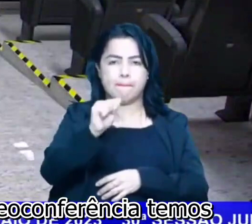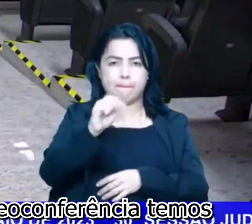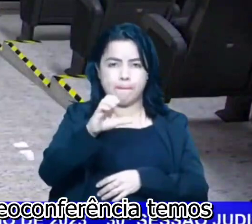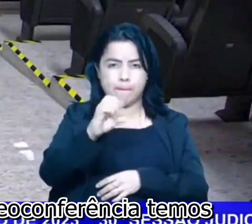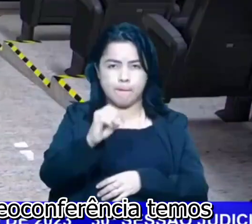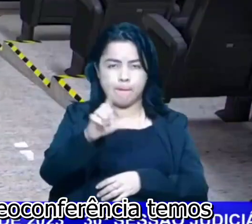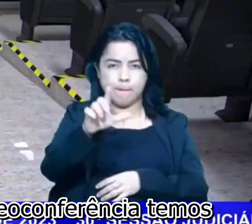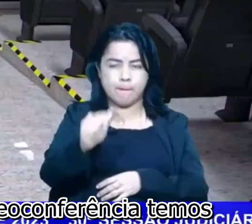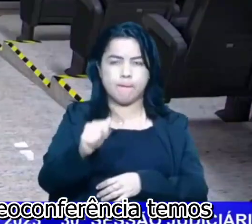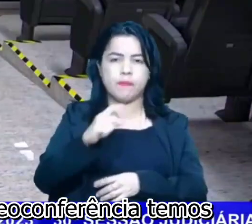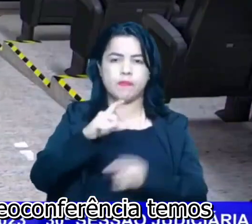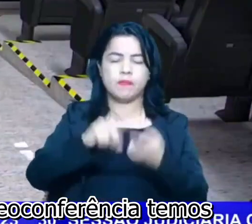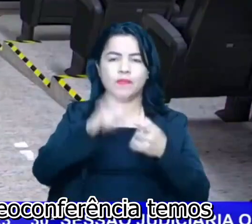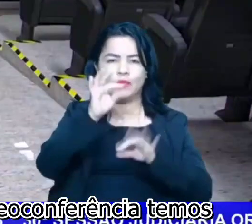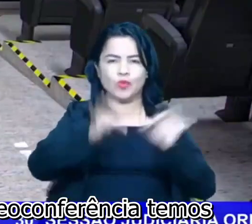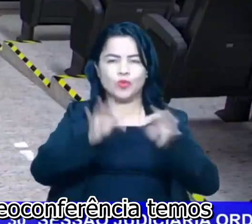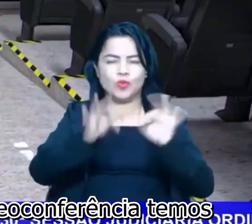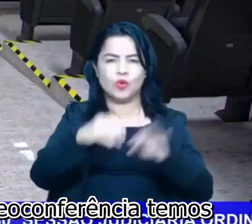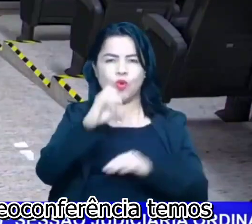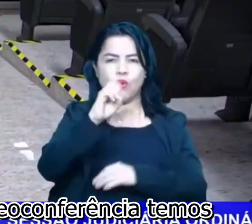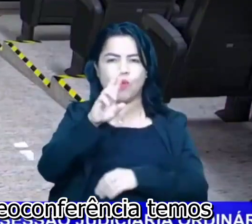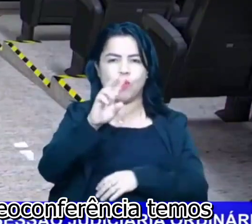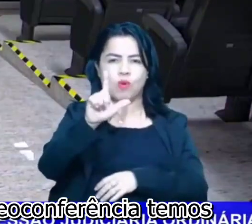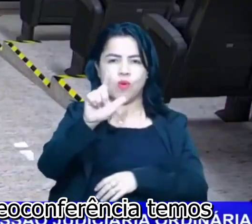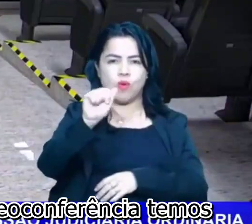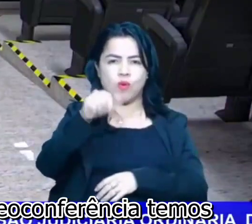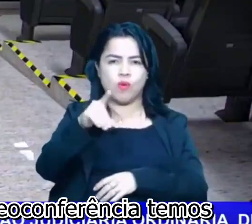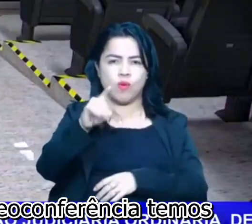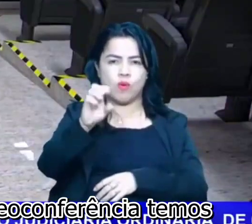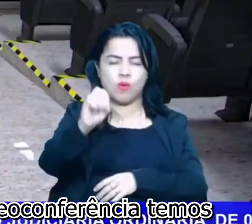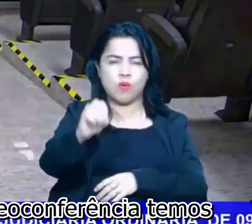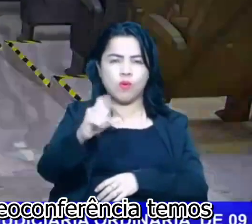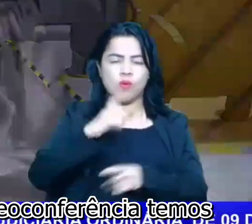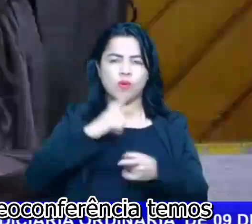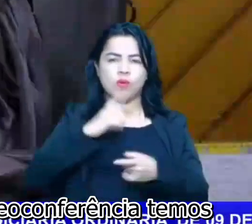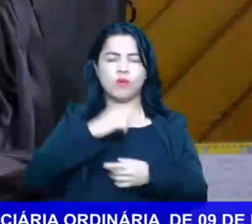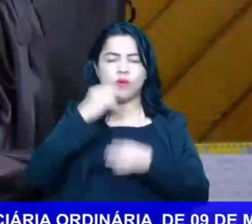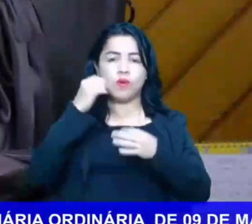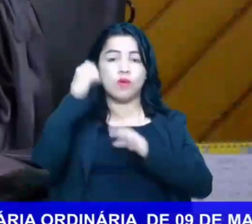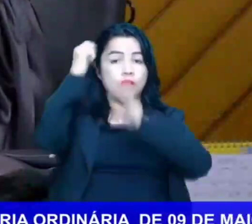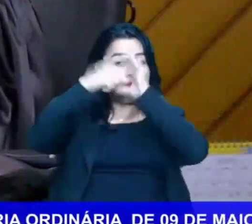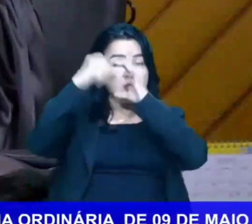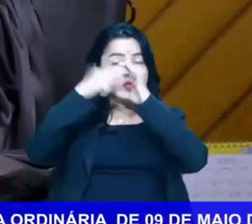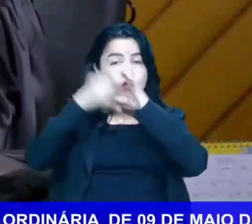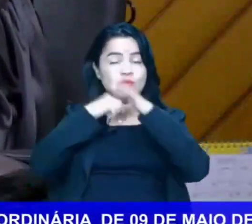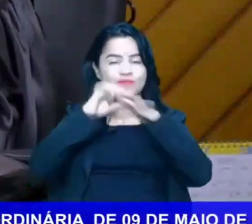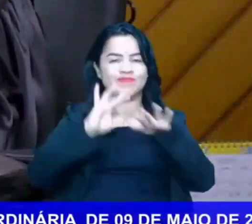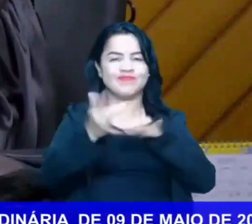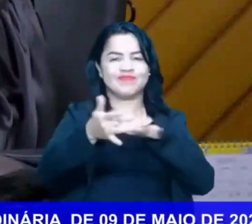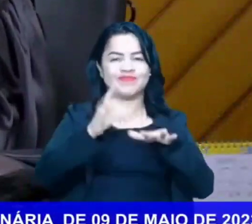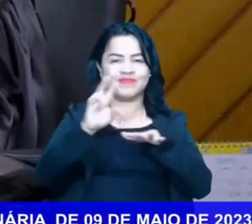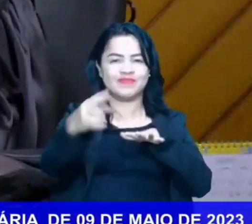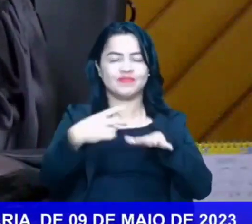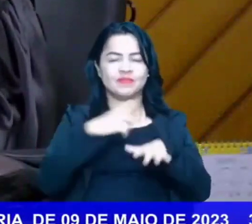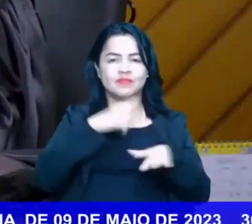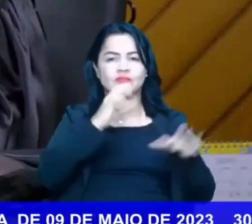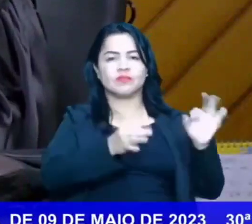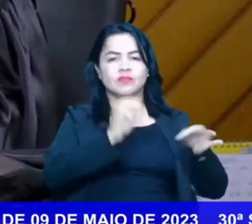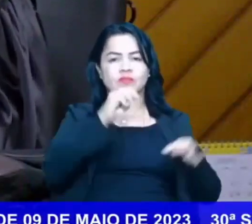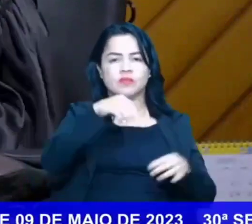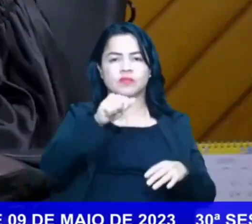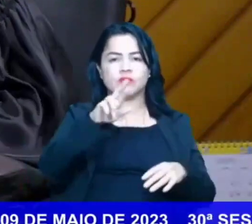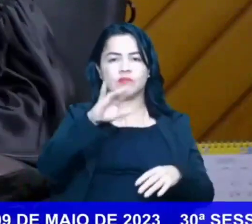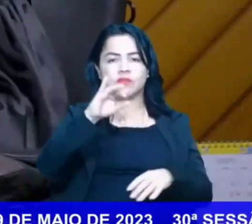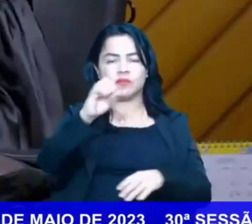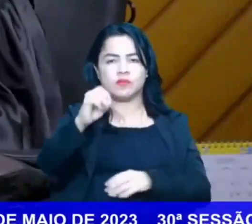de seu computador. além Imagem ampla do de eu plenário, próprio fileiras e de assento por ao lado direito e ao videoconferência, lado esquerdo. temos os juízes Imagem Mário